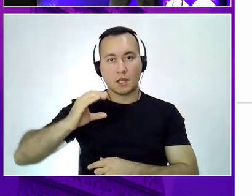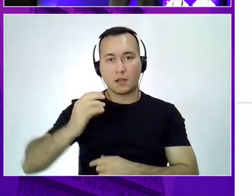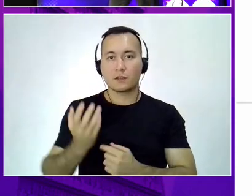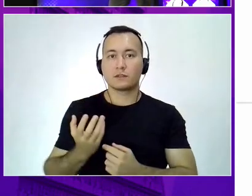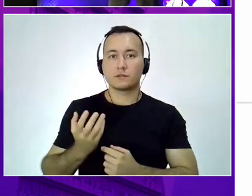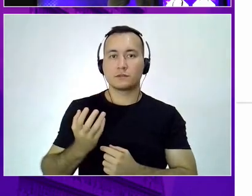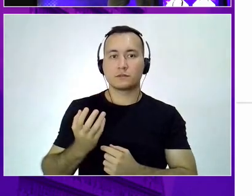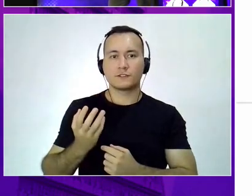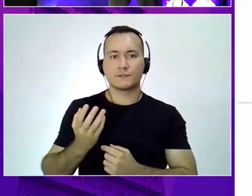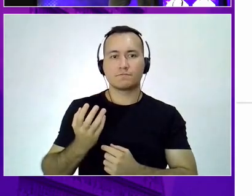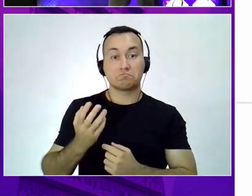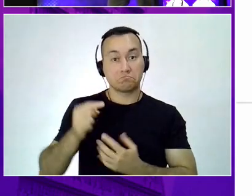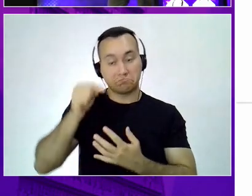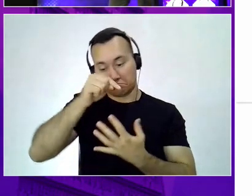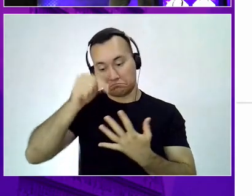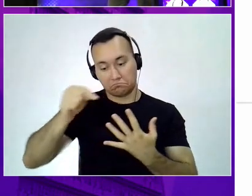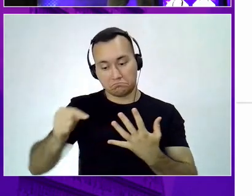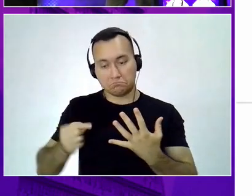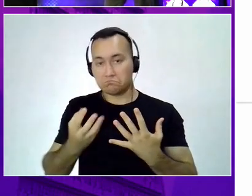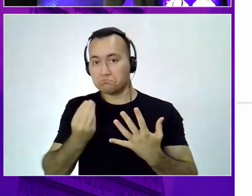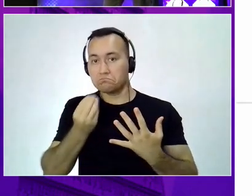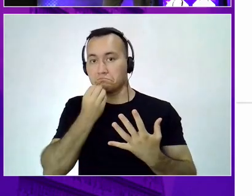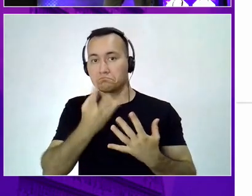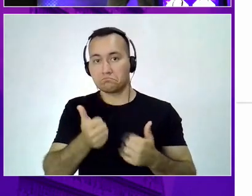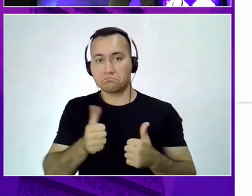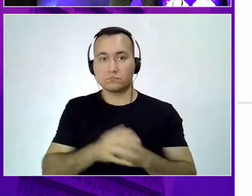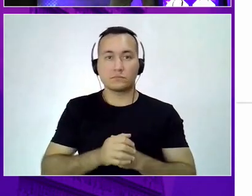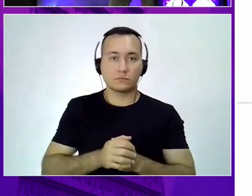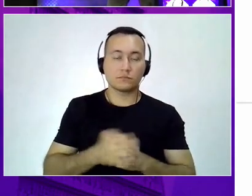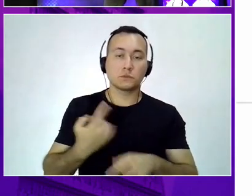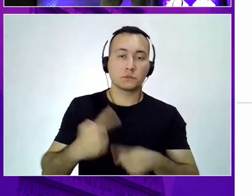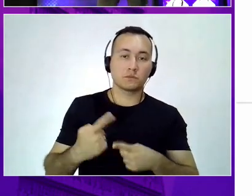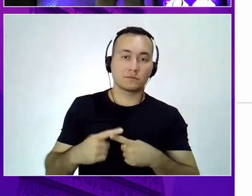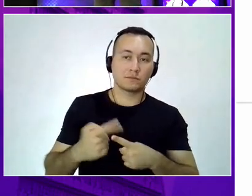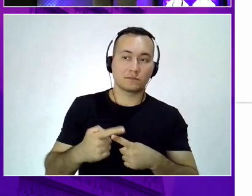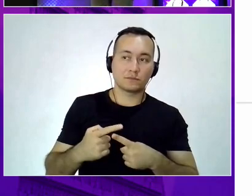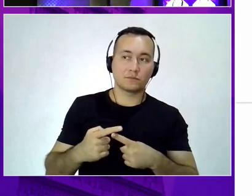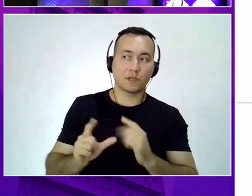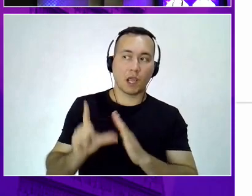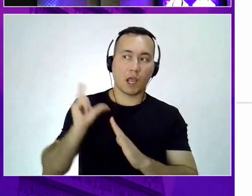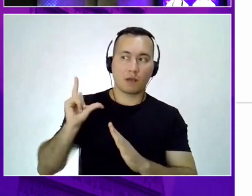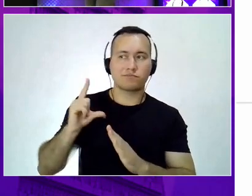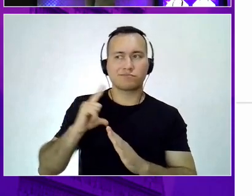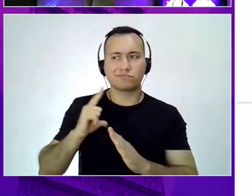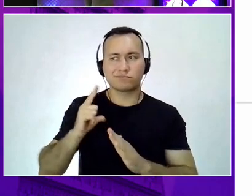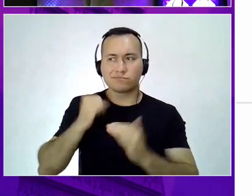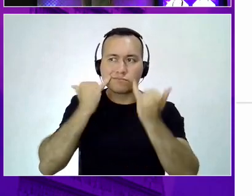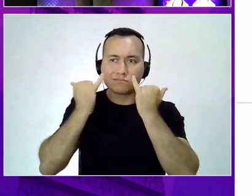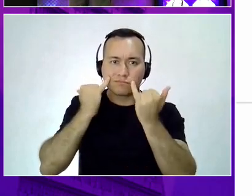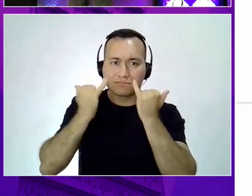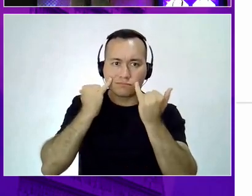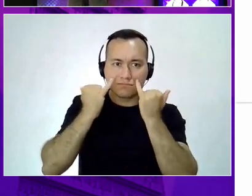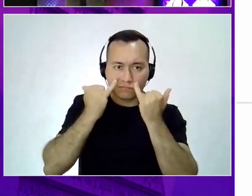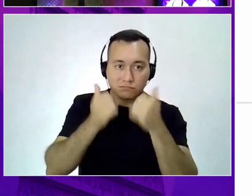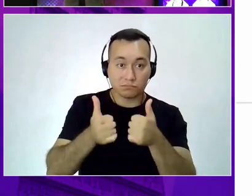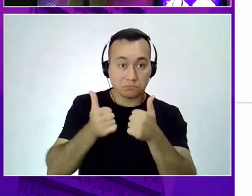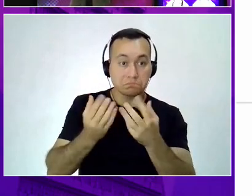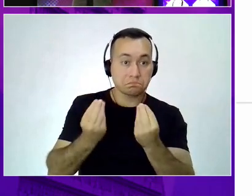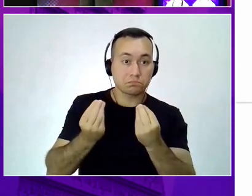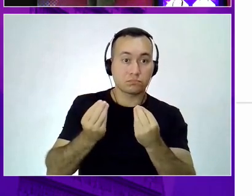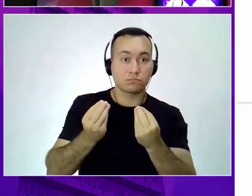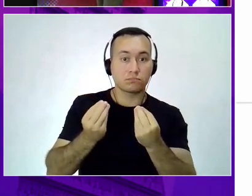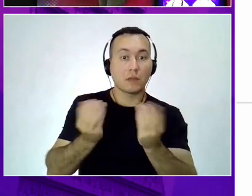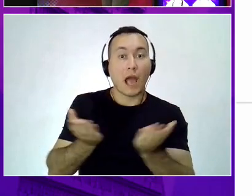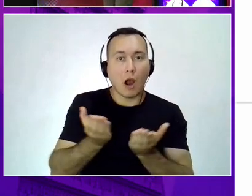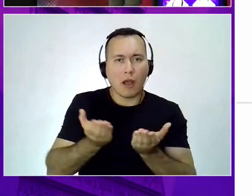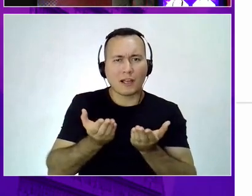um ponto bom, porque antes a gente recebia um papel de pão, agora a gente recebe mais coisas, bacana. Só que com isso tudo vão vindo mais coisas. Então, agora a gente